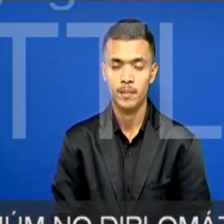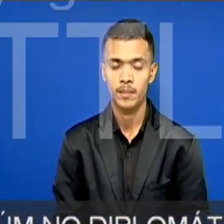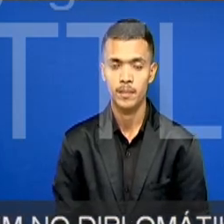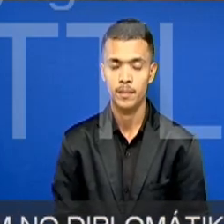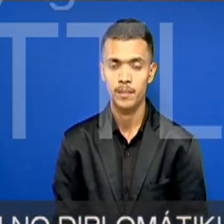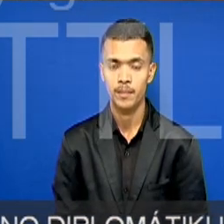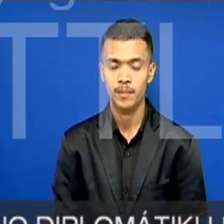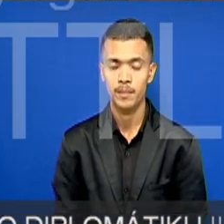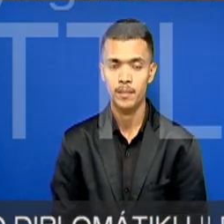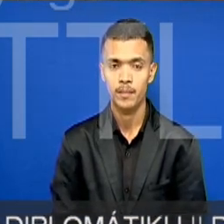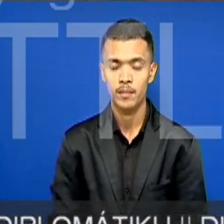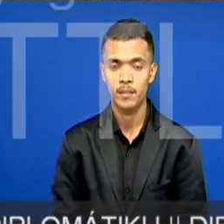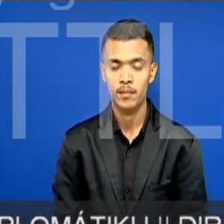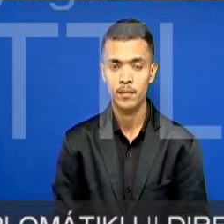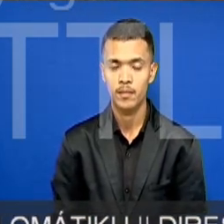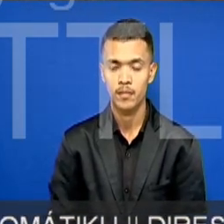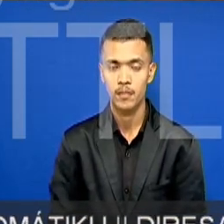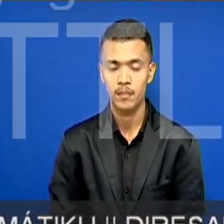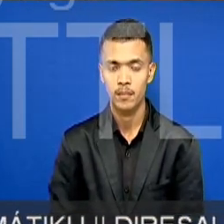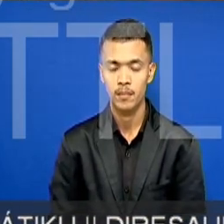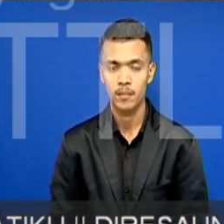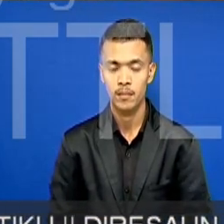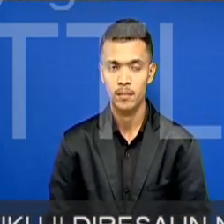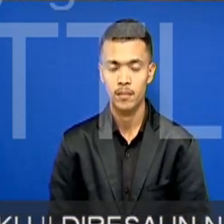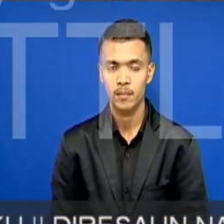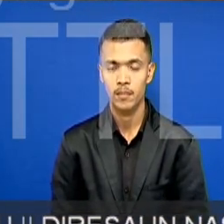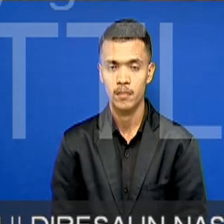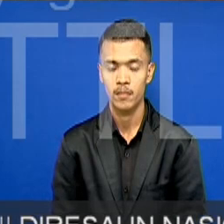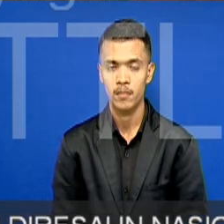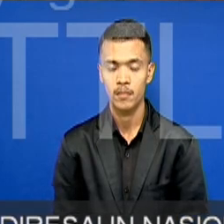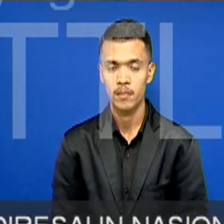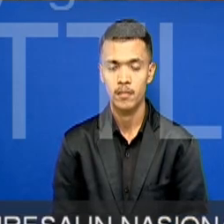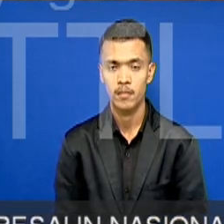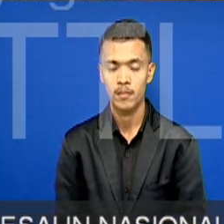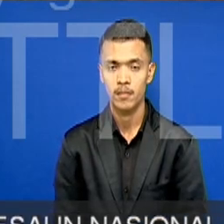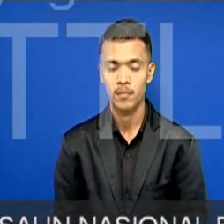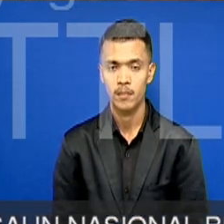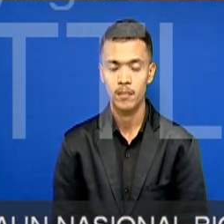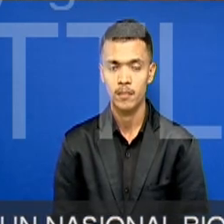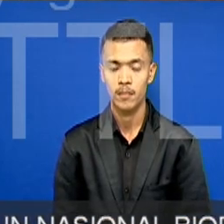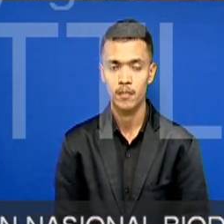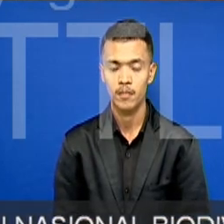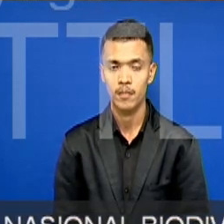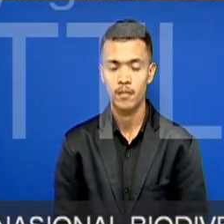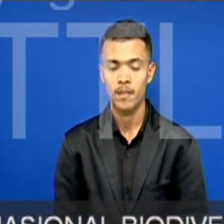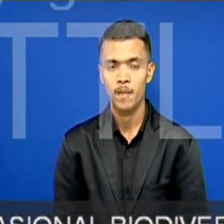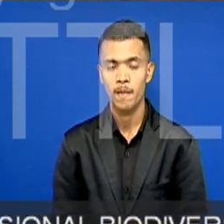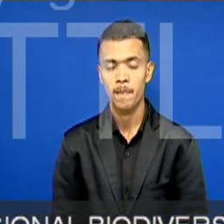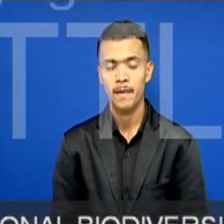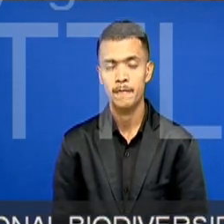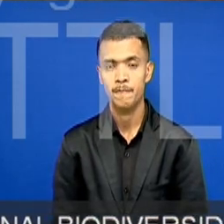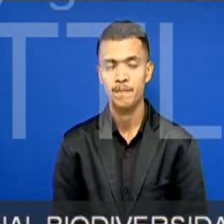nível B2, será administrado o curso de formadores para que as Falentil FTTL possam ter nos seus